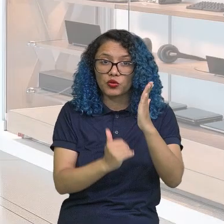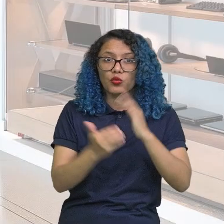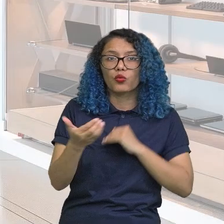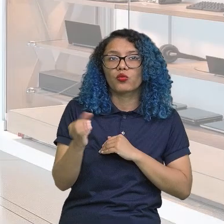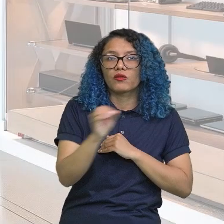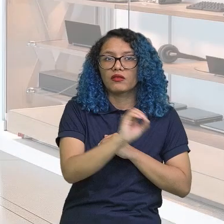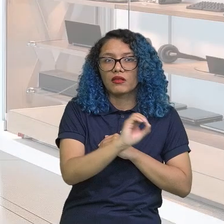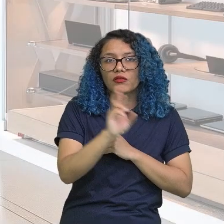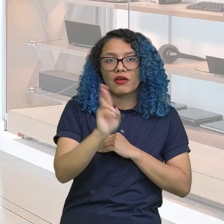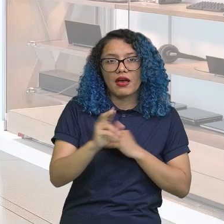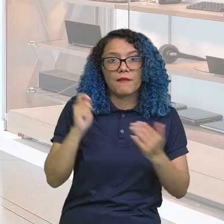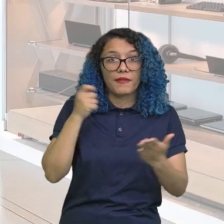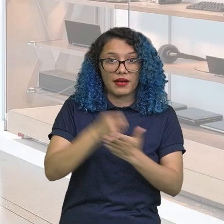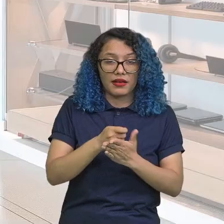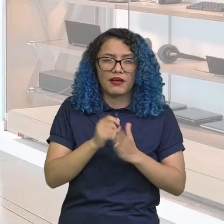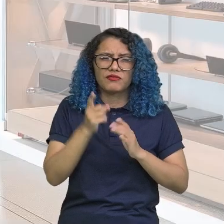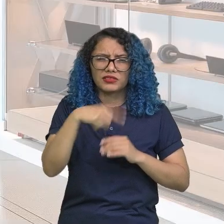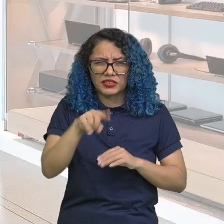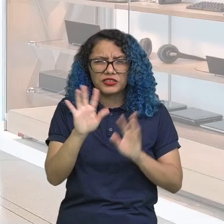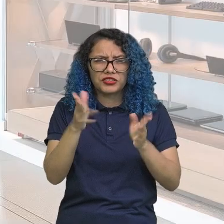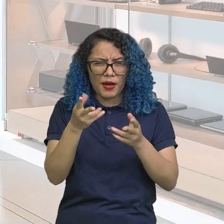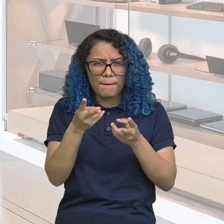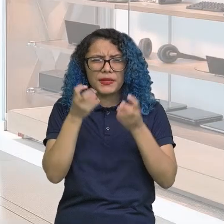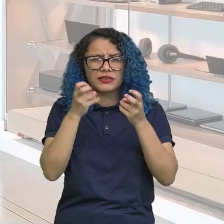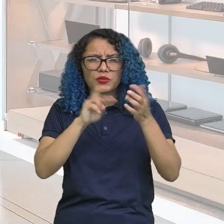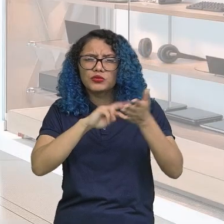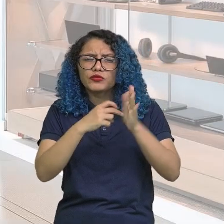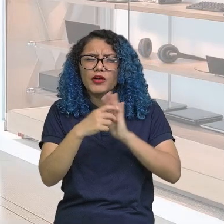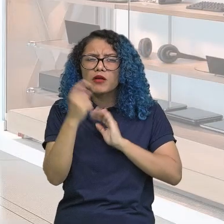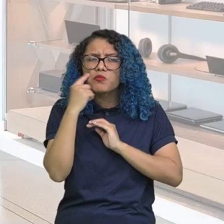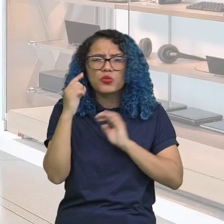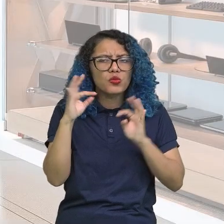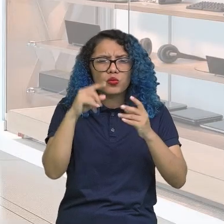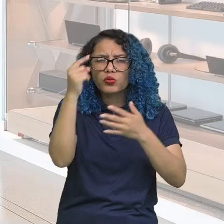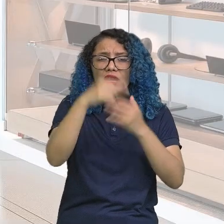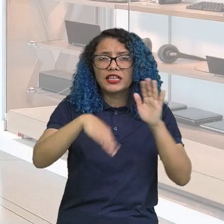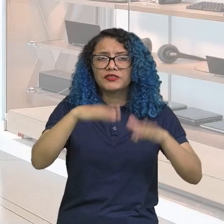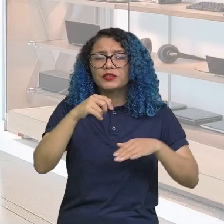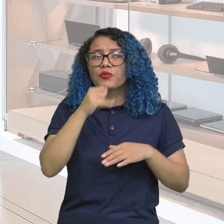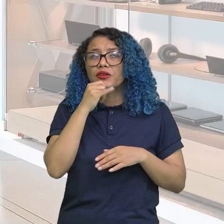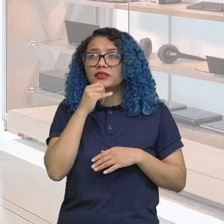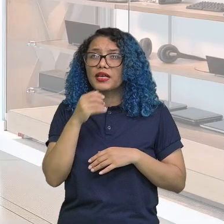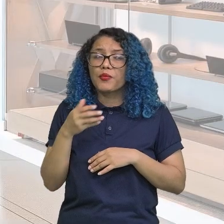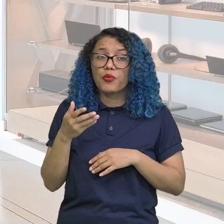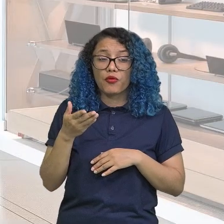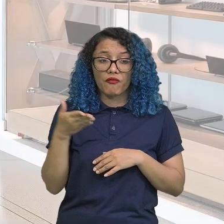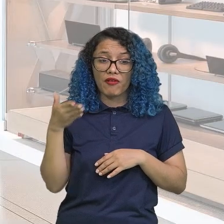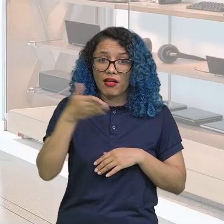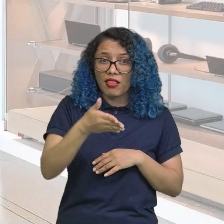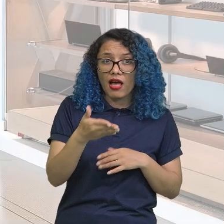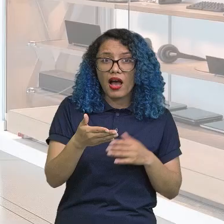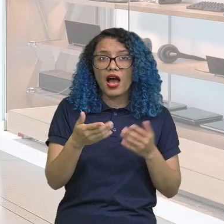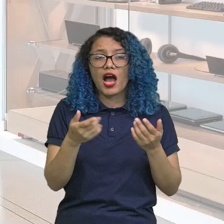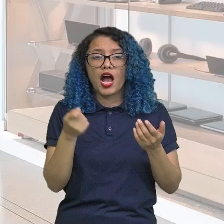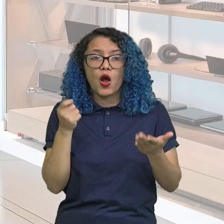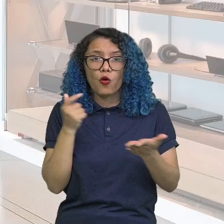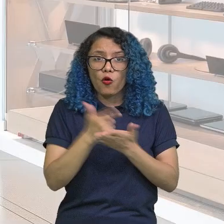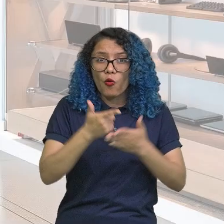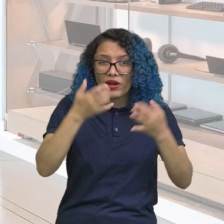que isso significa? Você já parou para analisar? Às vezes você sai para fazer uma compra e você já vai com o valor estipulado para gastar, ou então